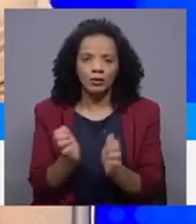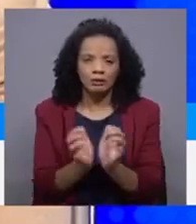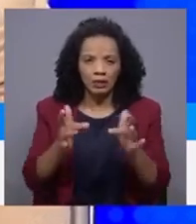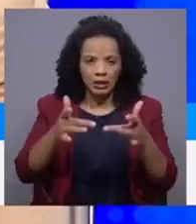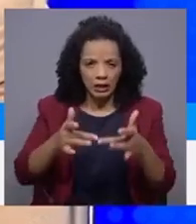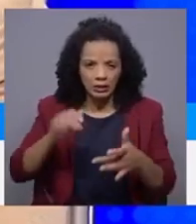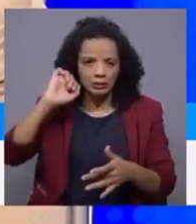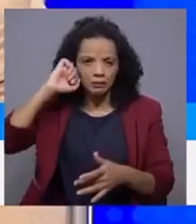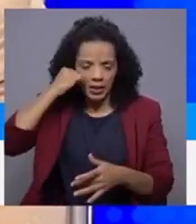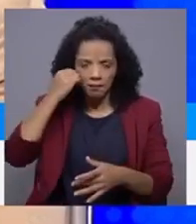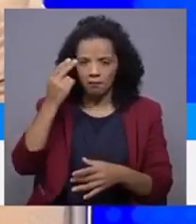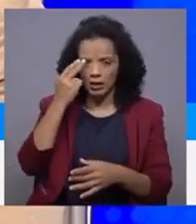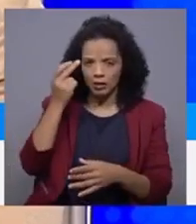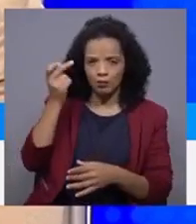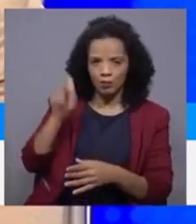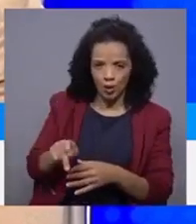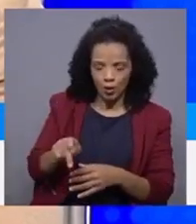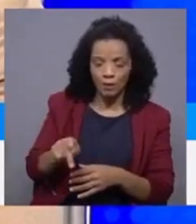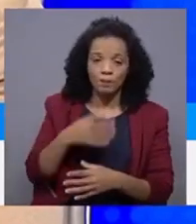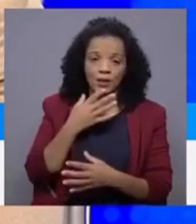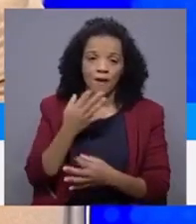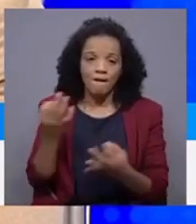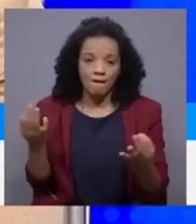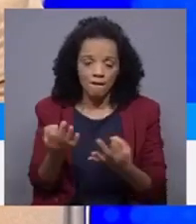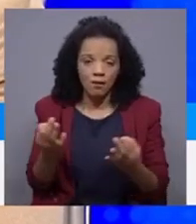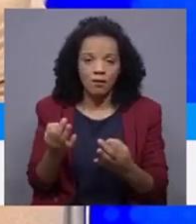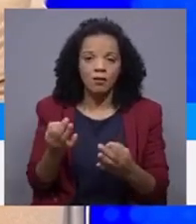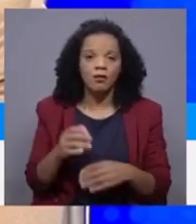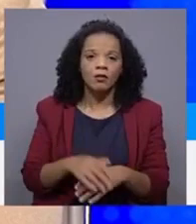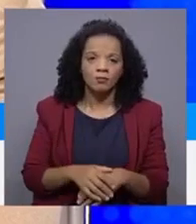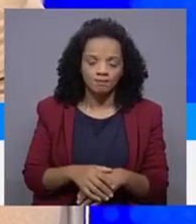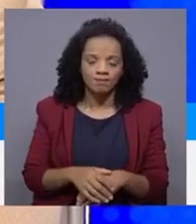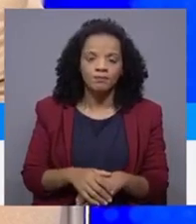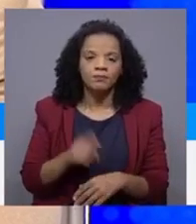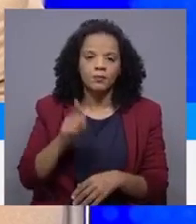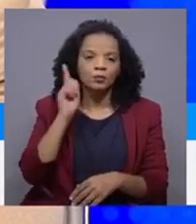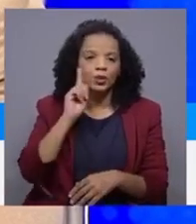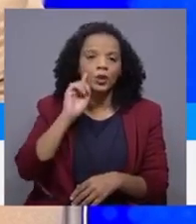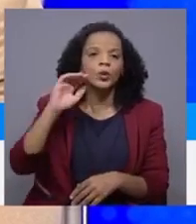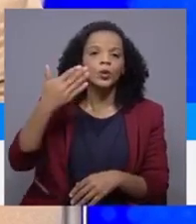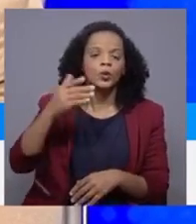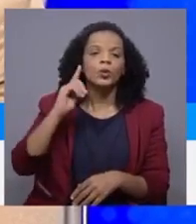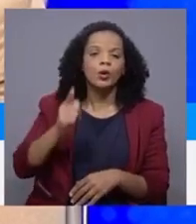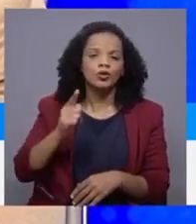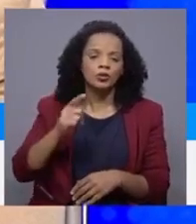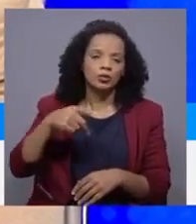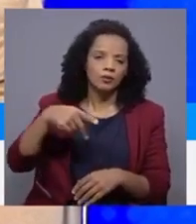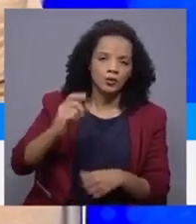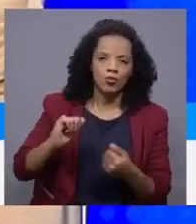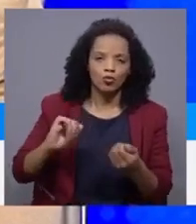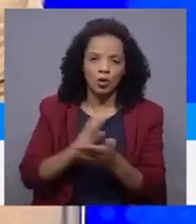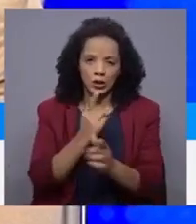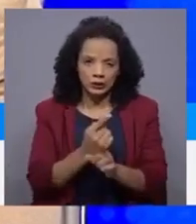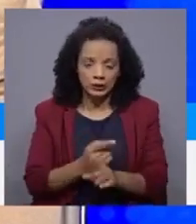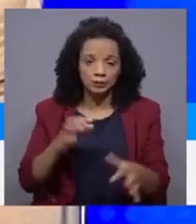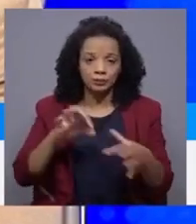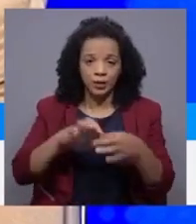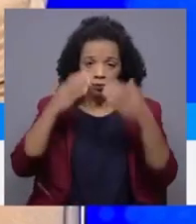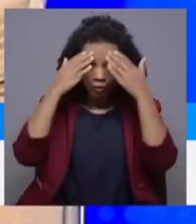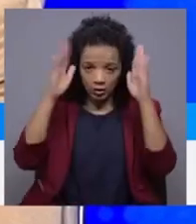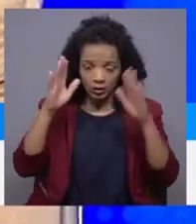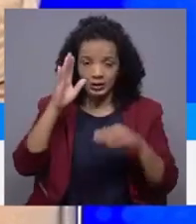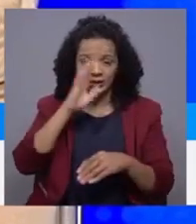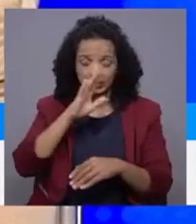cibernético. De facto, a nossa comunicação social é um pilar fundamental da nossa democracia e, nesse sentido, qualquer ataque